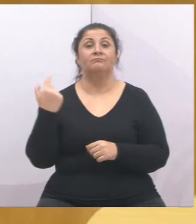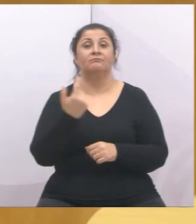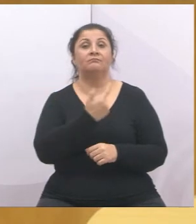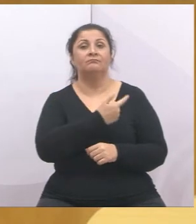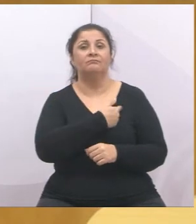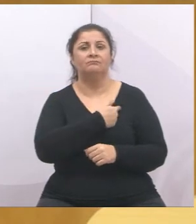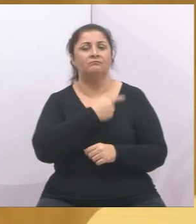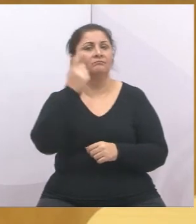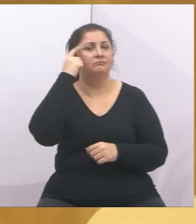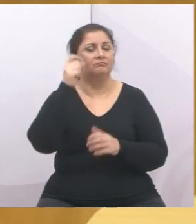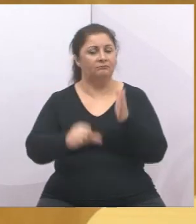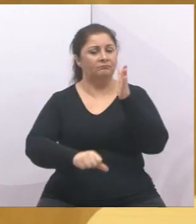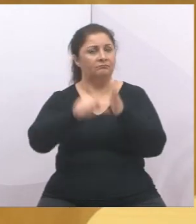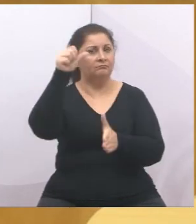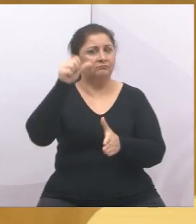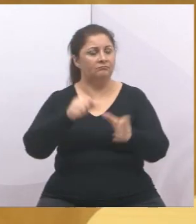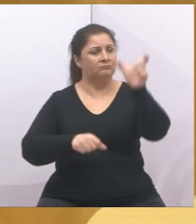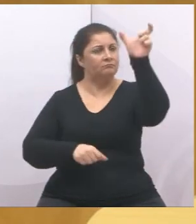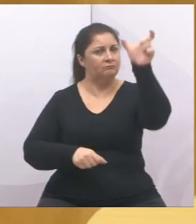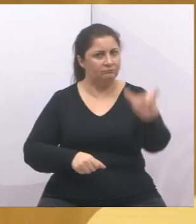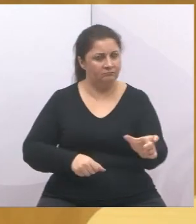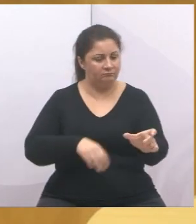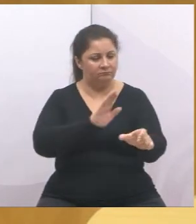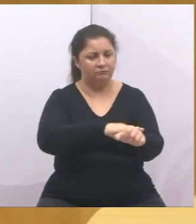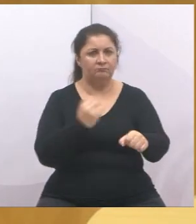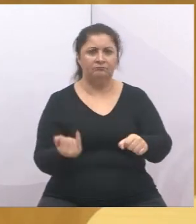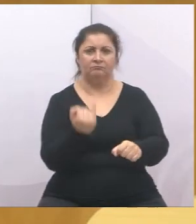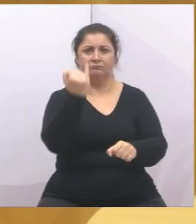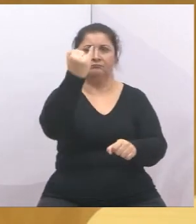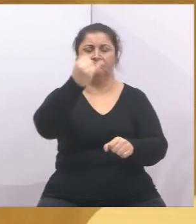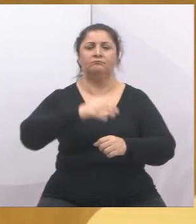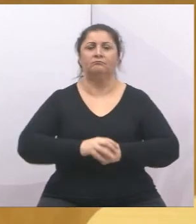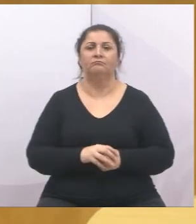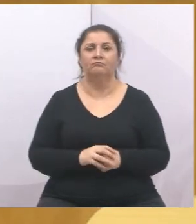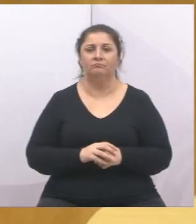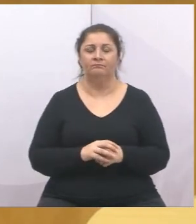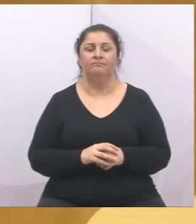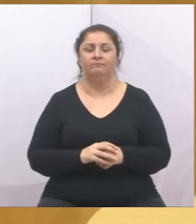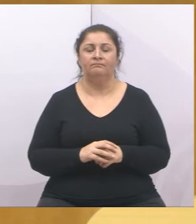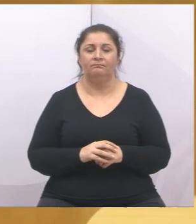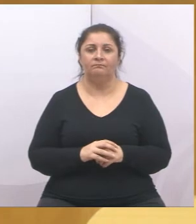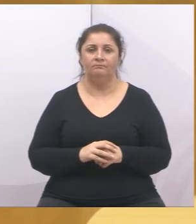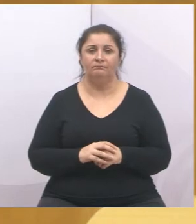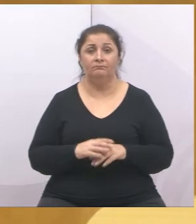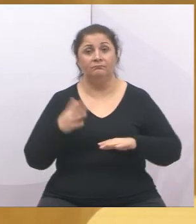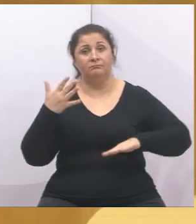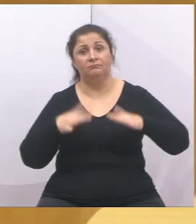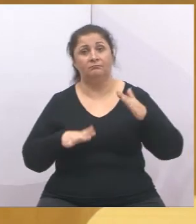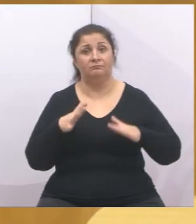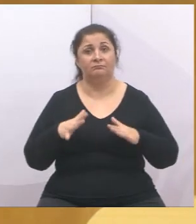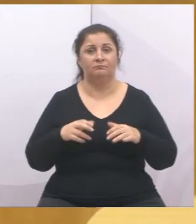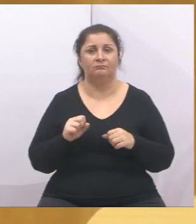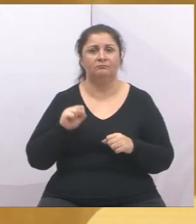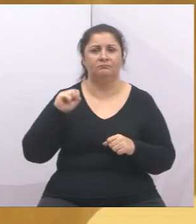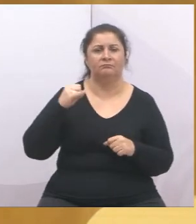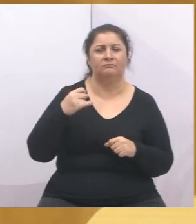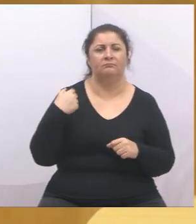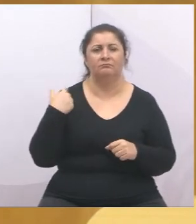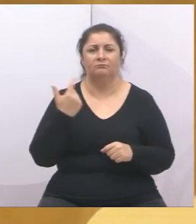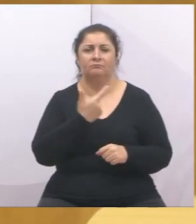o ser humano como o centro de toda a nossa atividade. Talvez, se